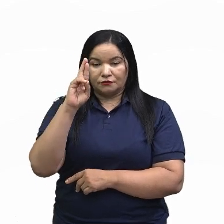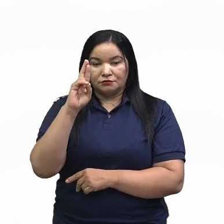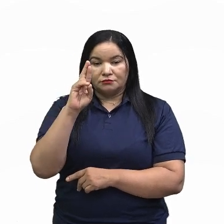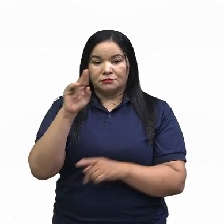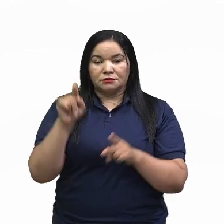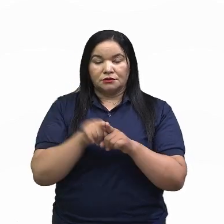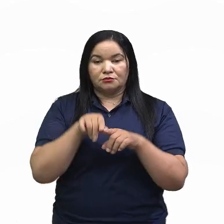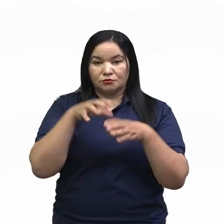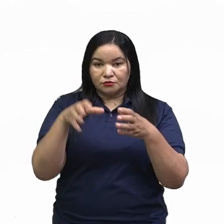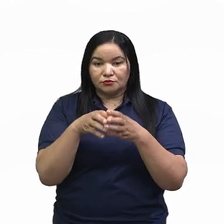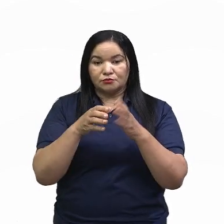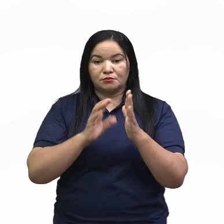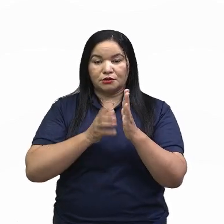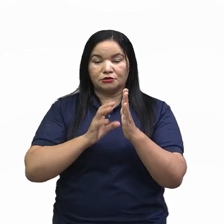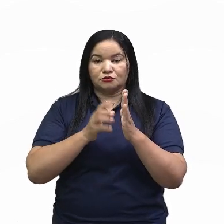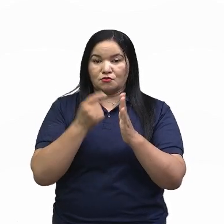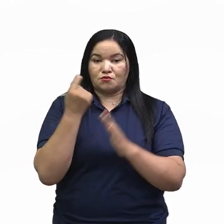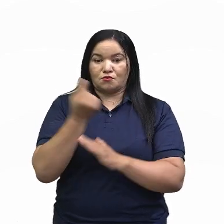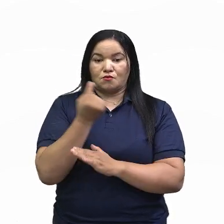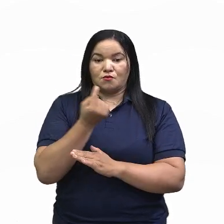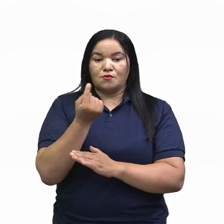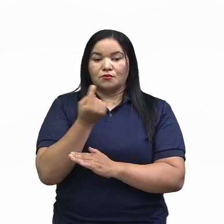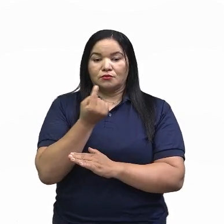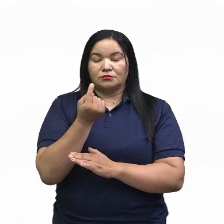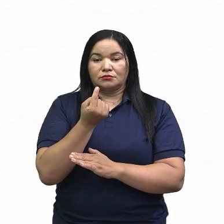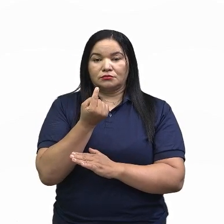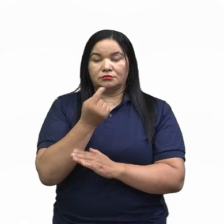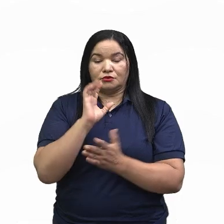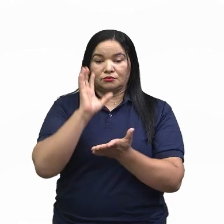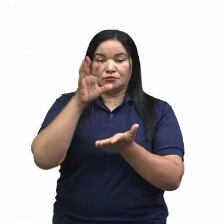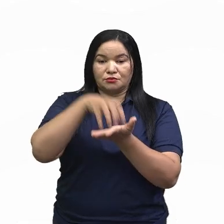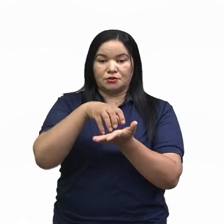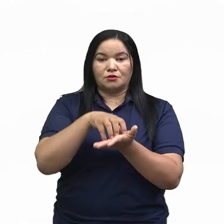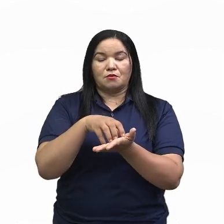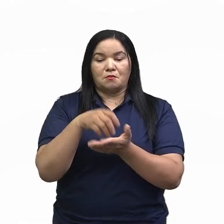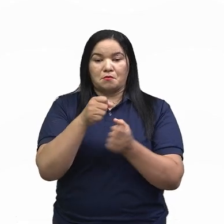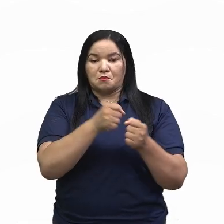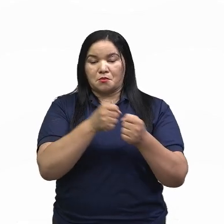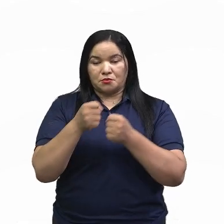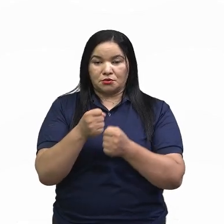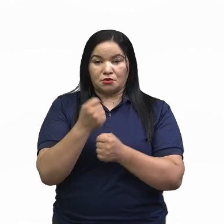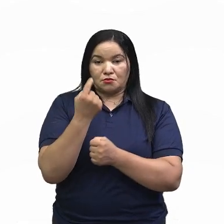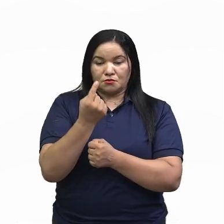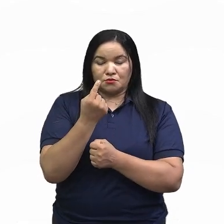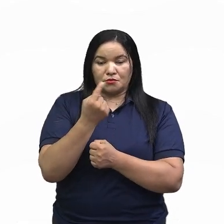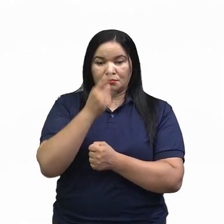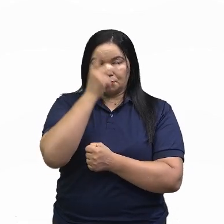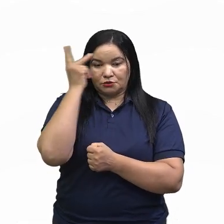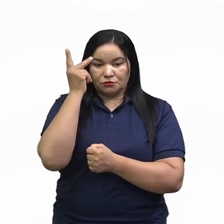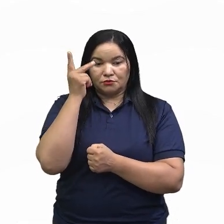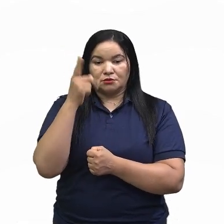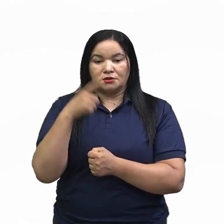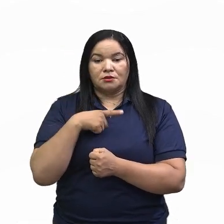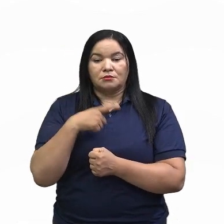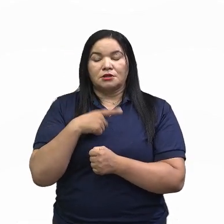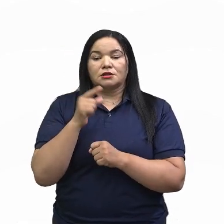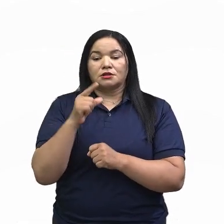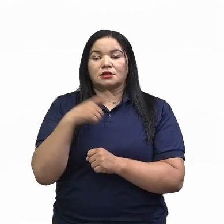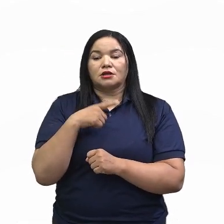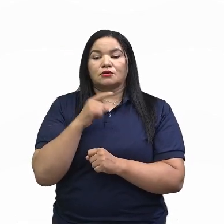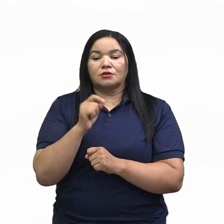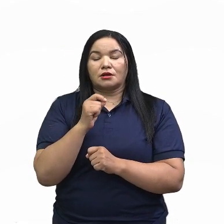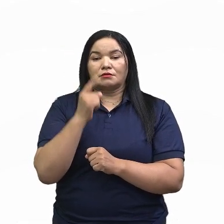um partido único, então a centralização do poder na figura de uma pessoa, que deveria haver o predomínio